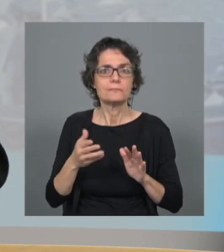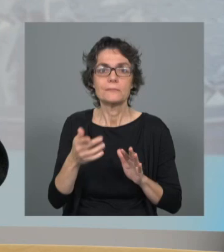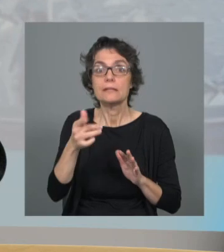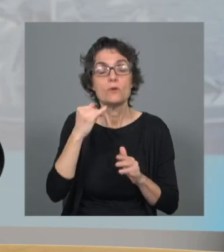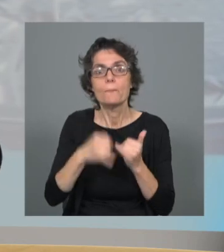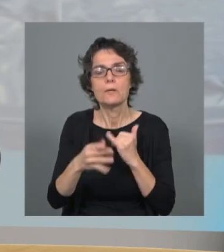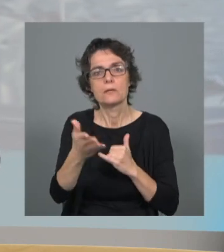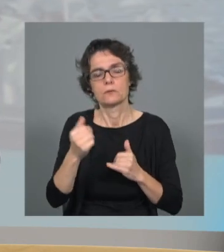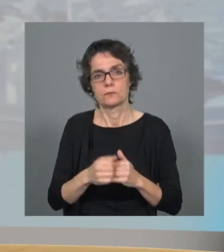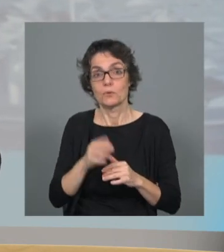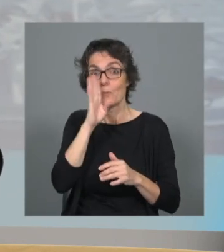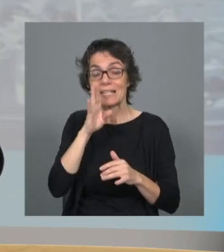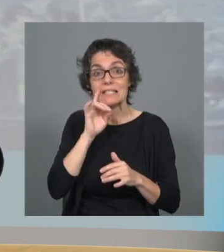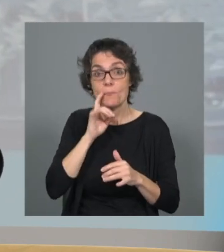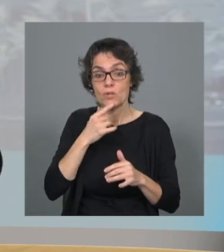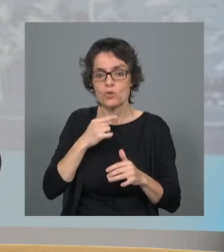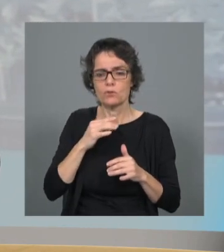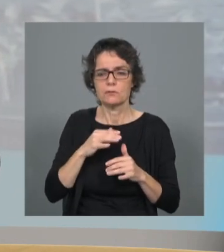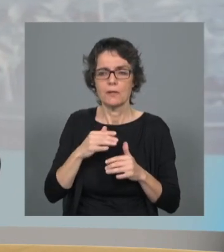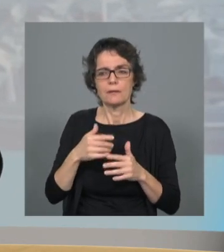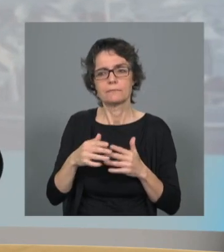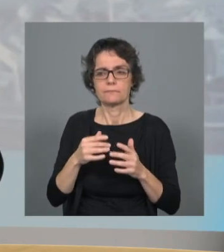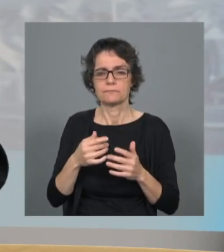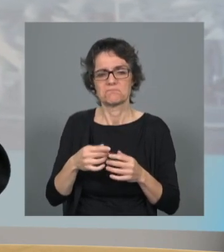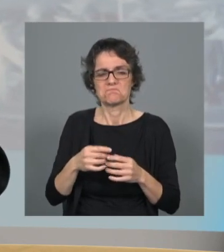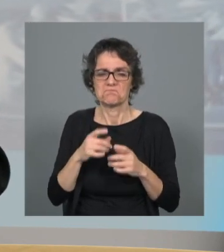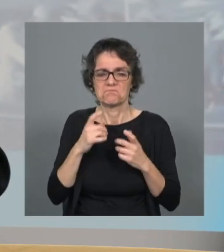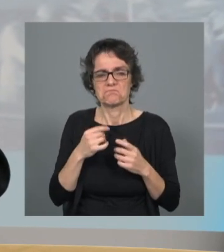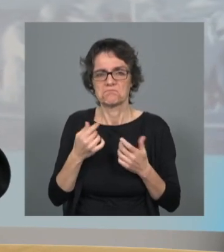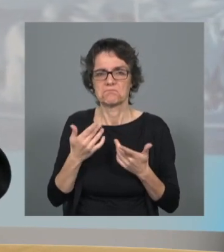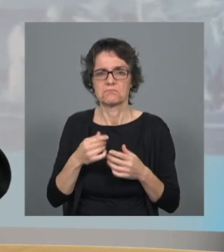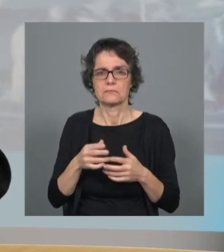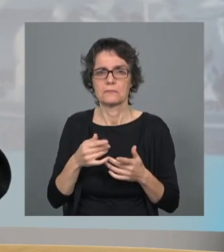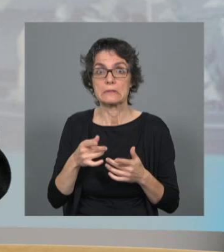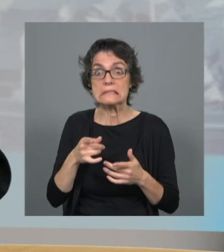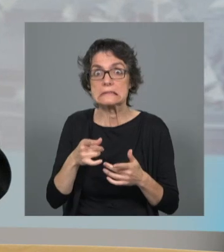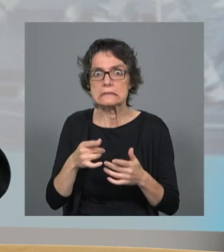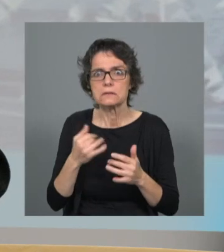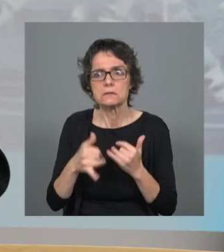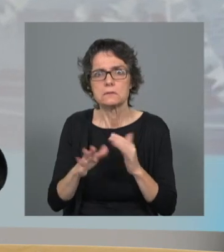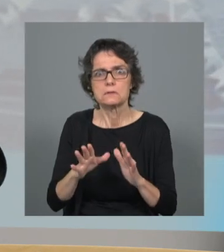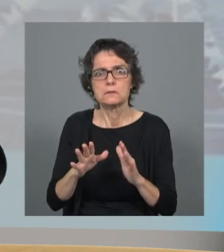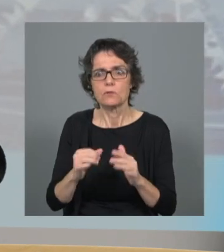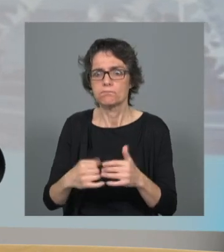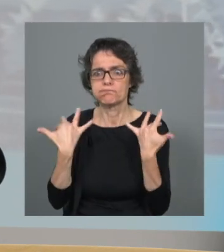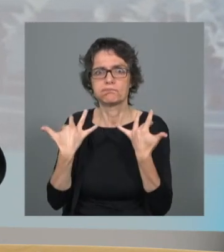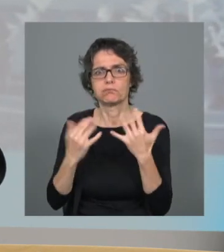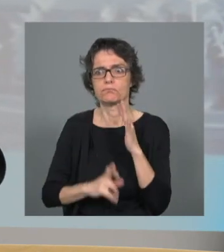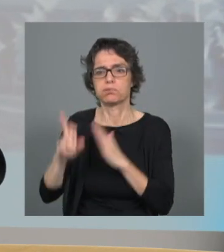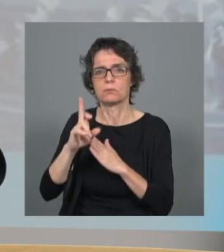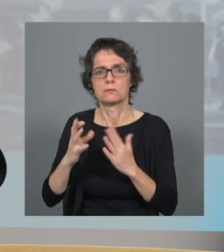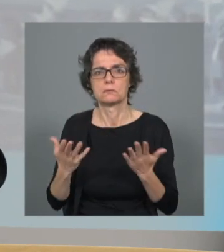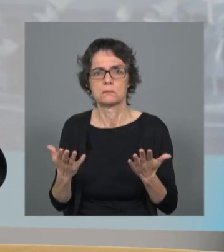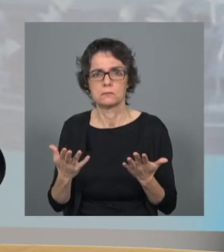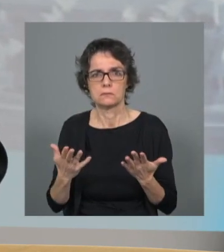basta baixar um bocadinho a guarda e facilitar um bocadinho para os contágios aumentarem. Por isso eu acho que é